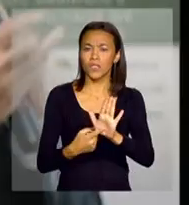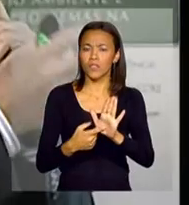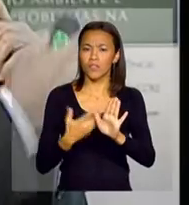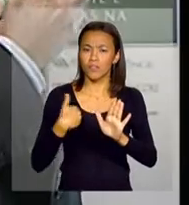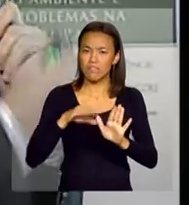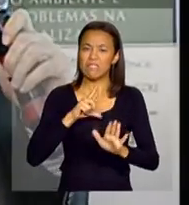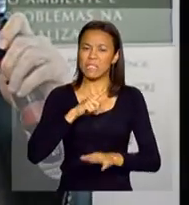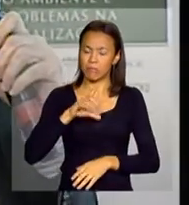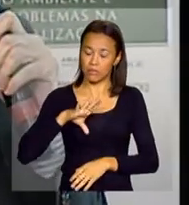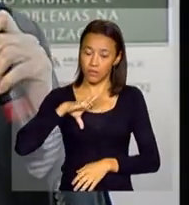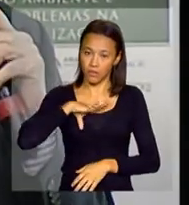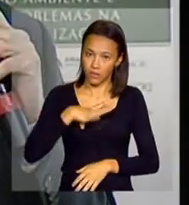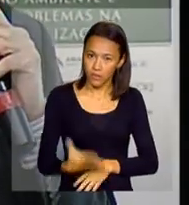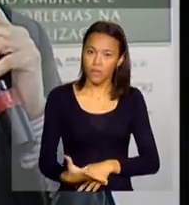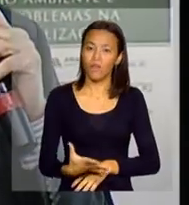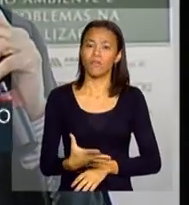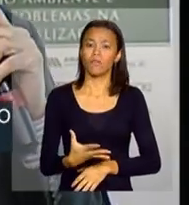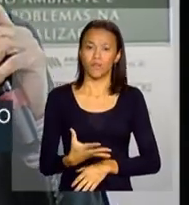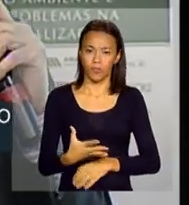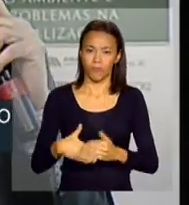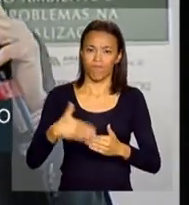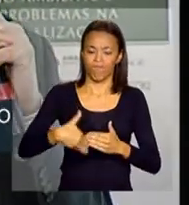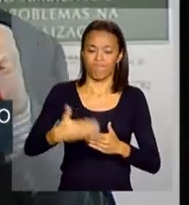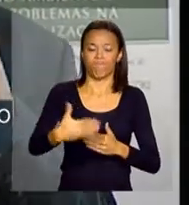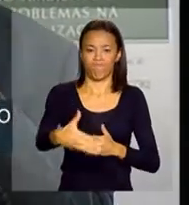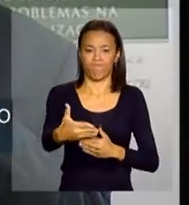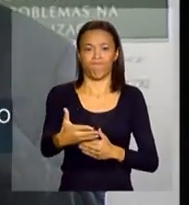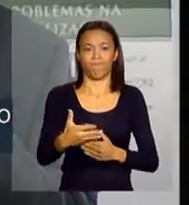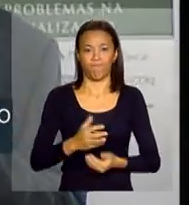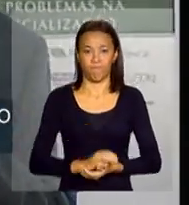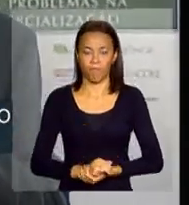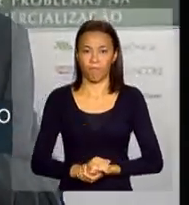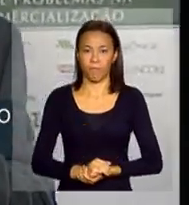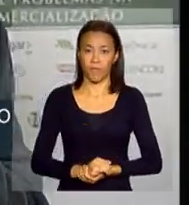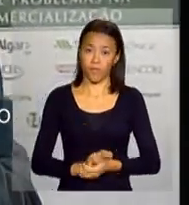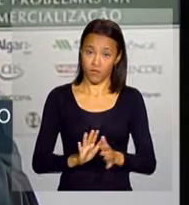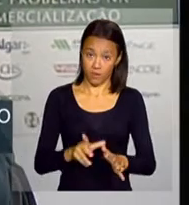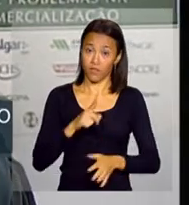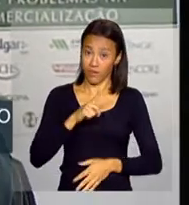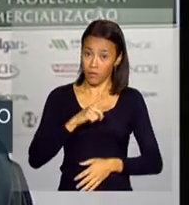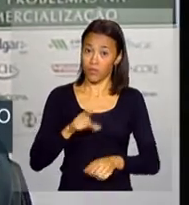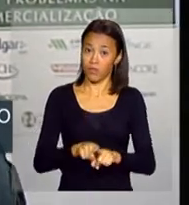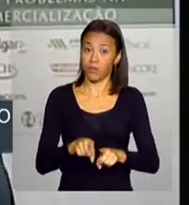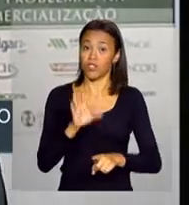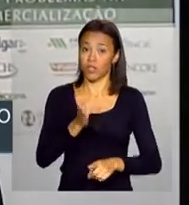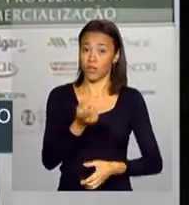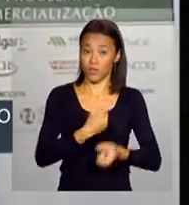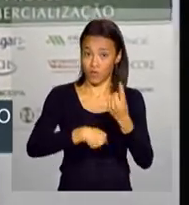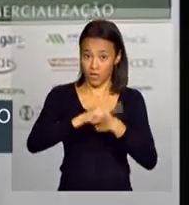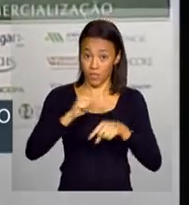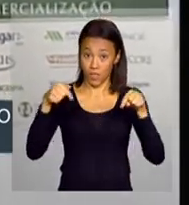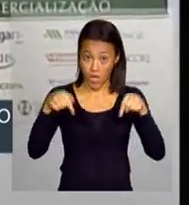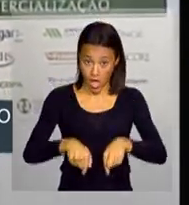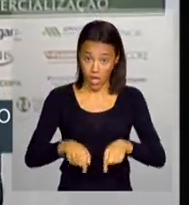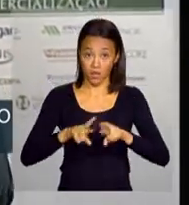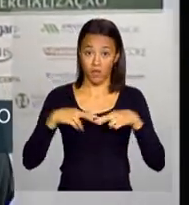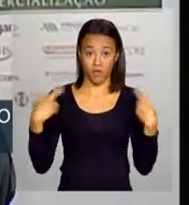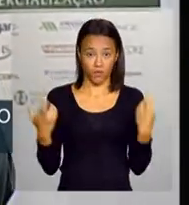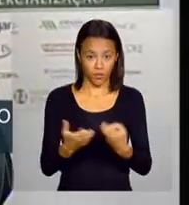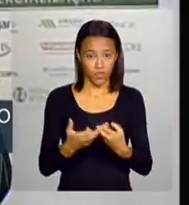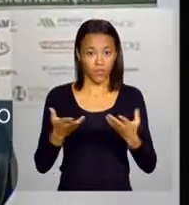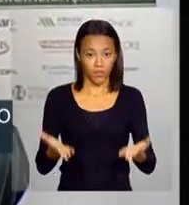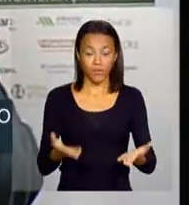grandes desafios ainda pela frente, embora a gente tenha tido grandes sucessos, e essa reunião aqui é uma reunião que a gente